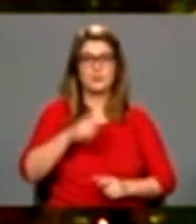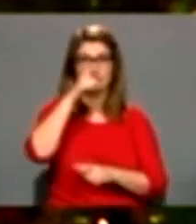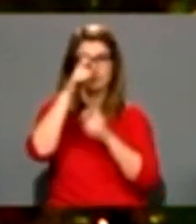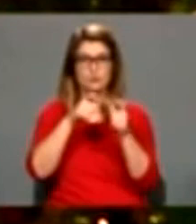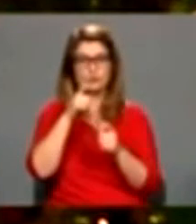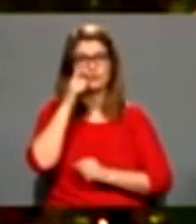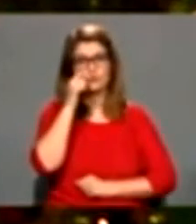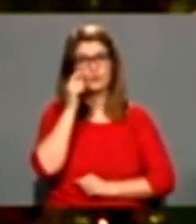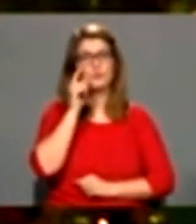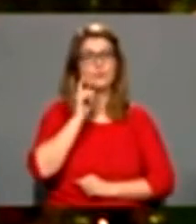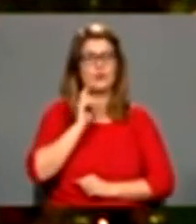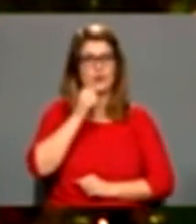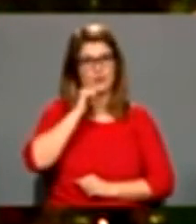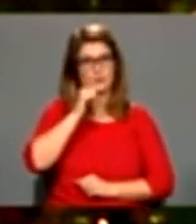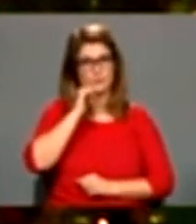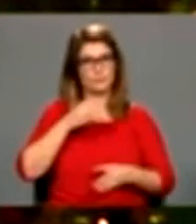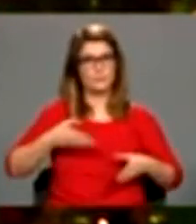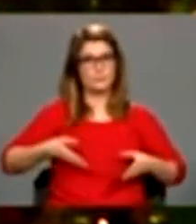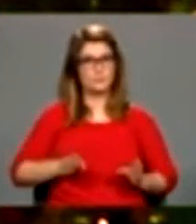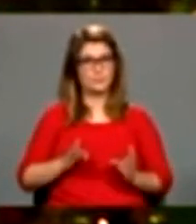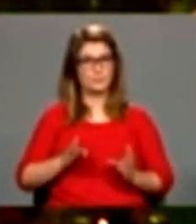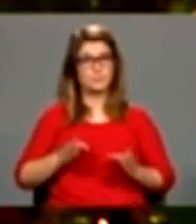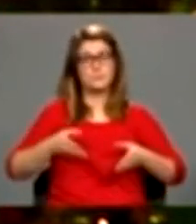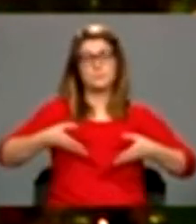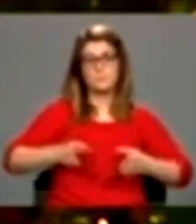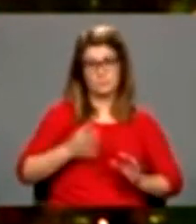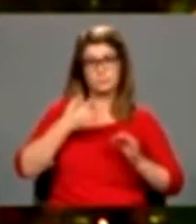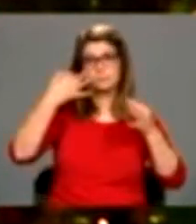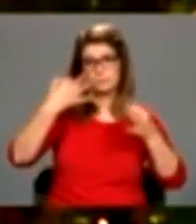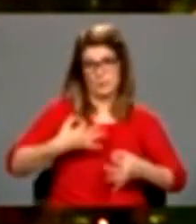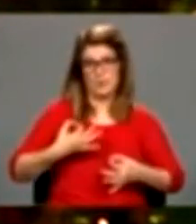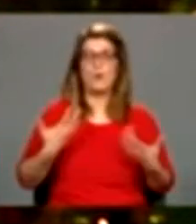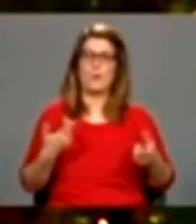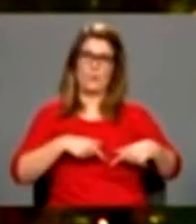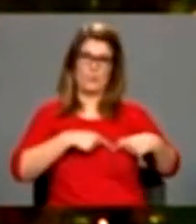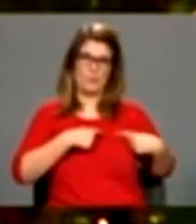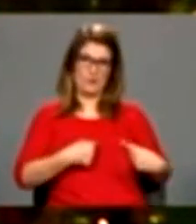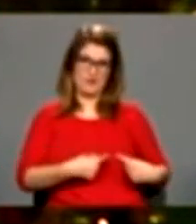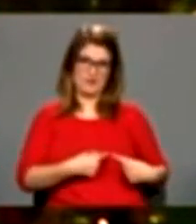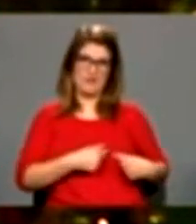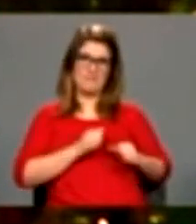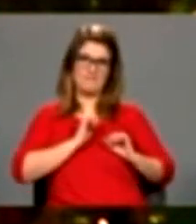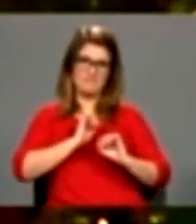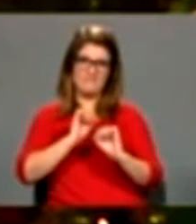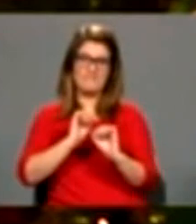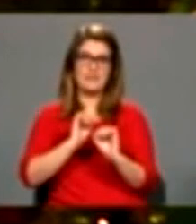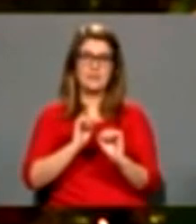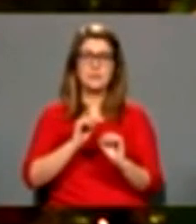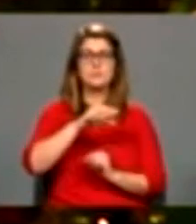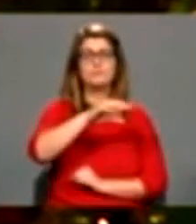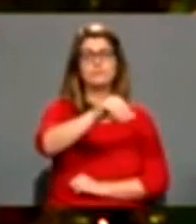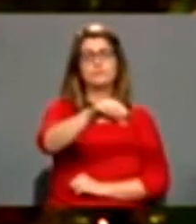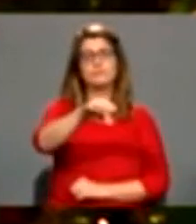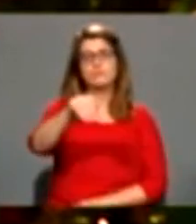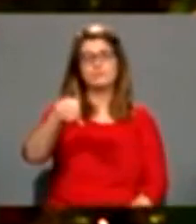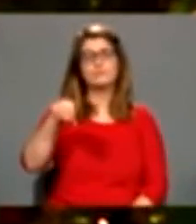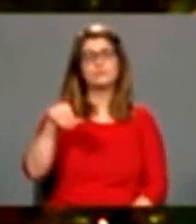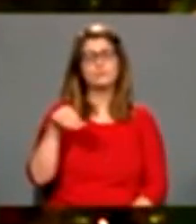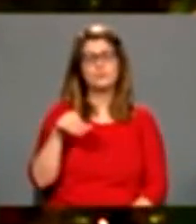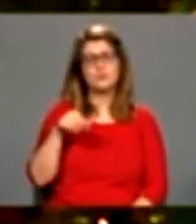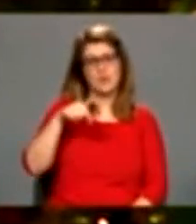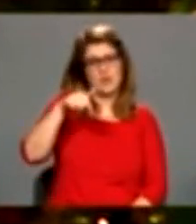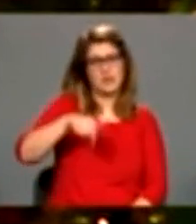e açorianos de nascimento ou de coração estejam onde estiverem a